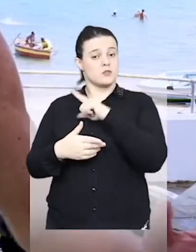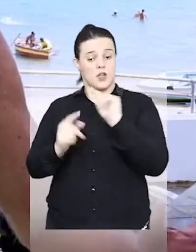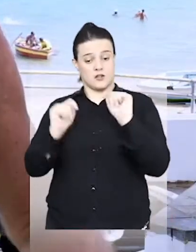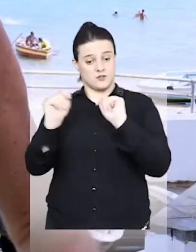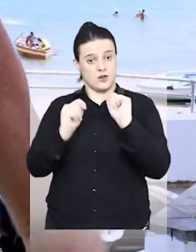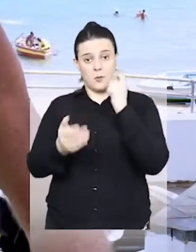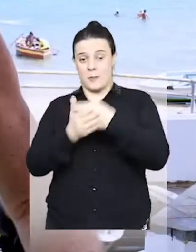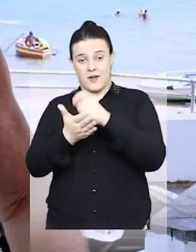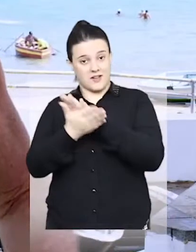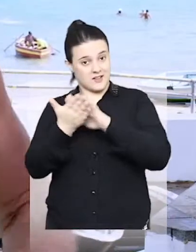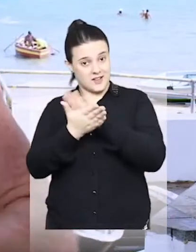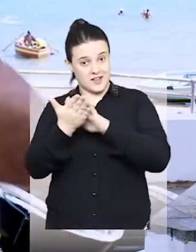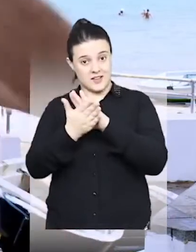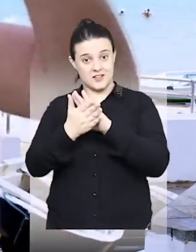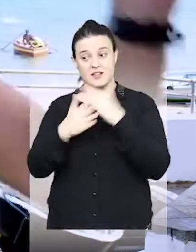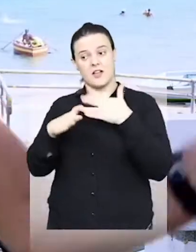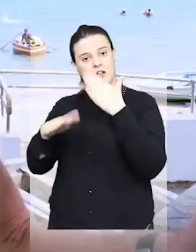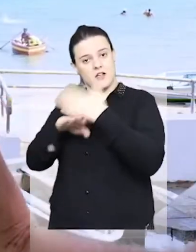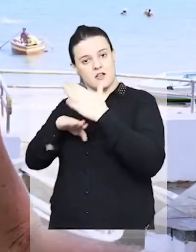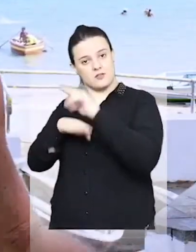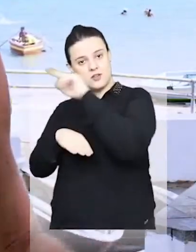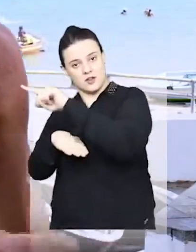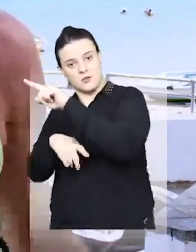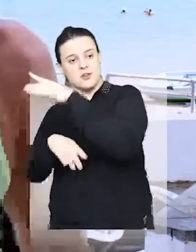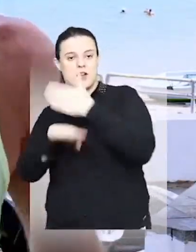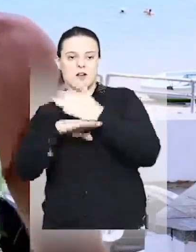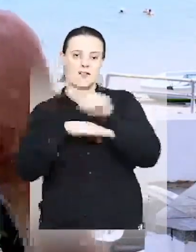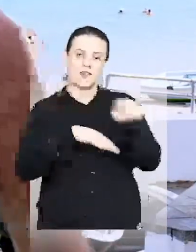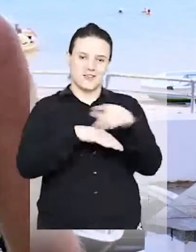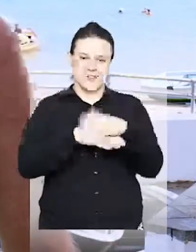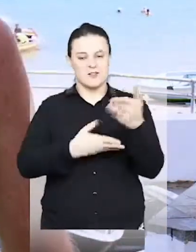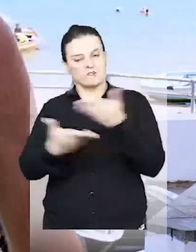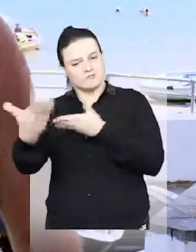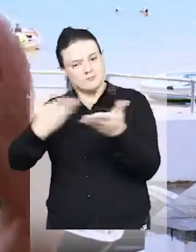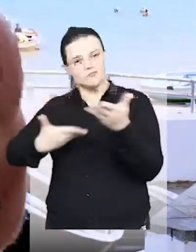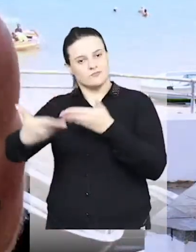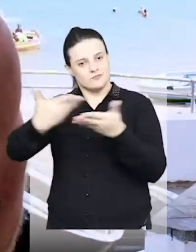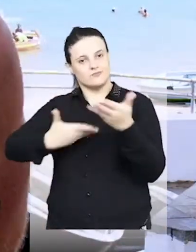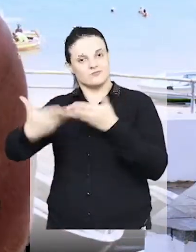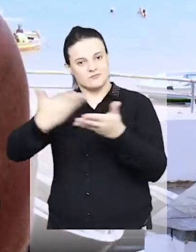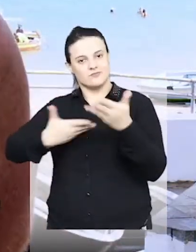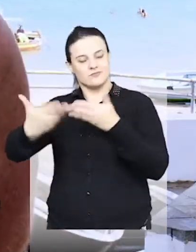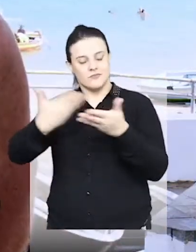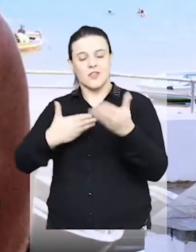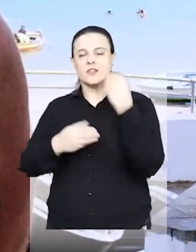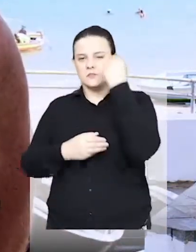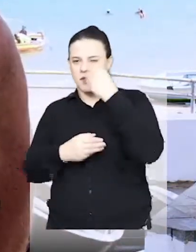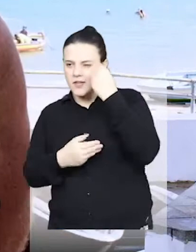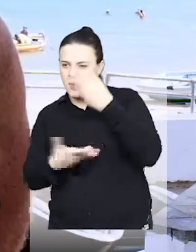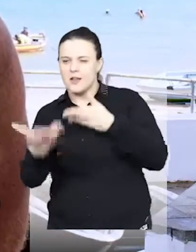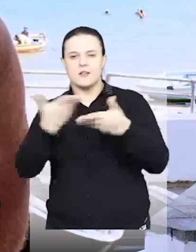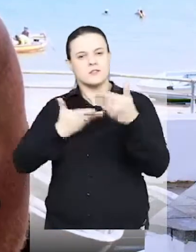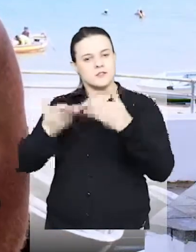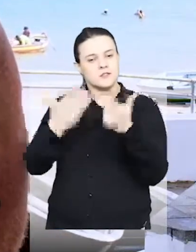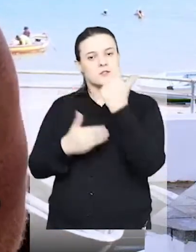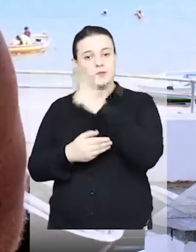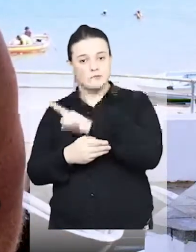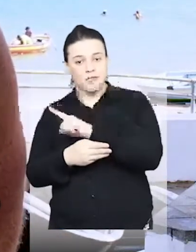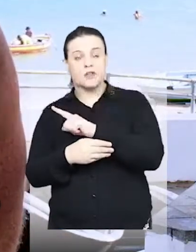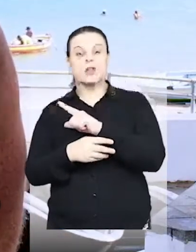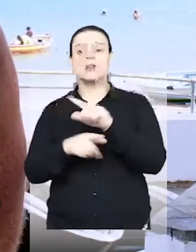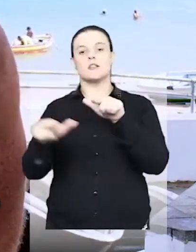nada, eu treino o Felipe, Felipe treina meus meninos e assim por diante. Vai trocando experiências, vai